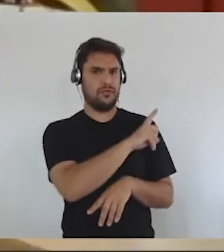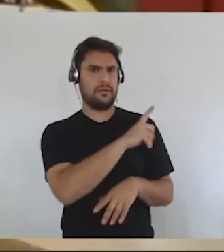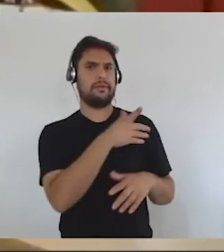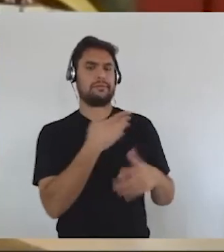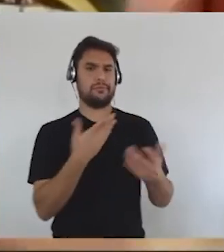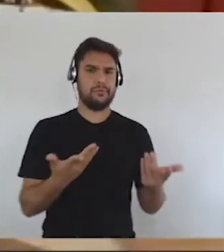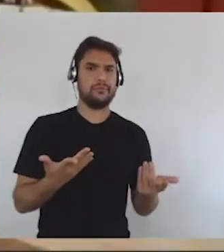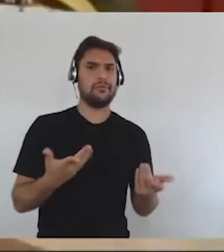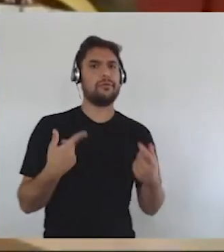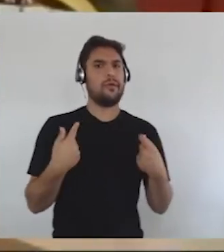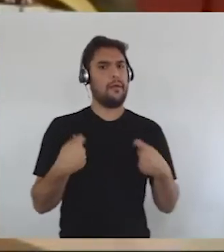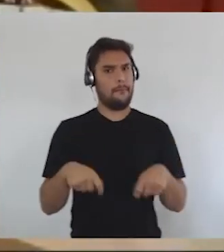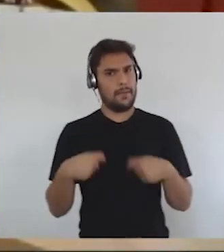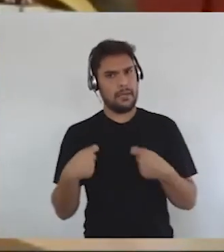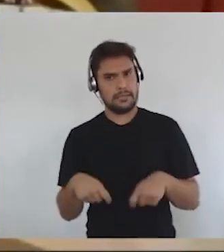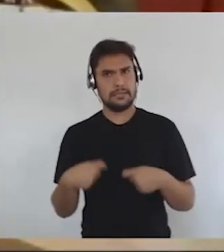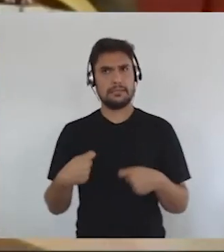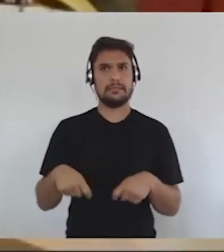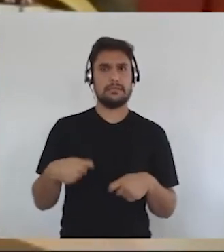né? Ela demanda